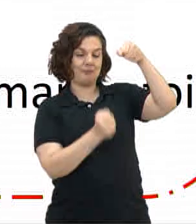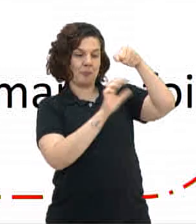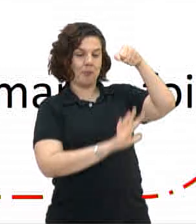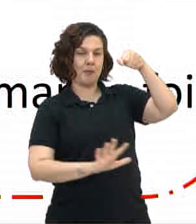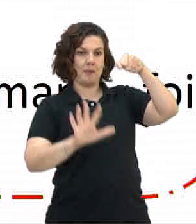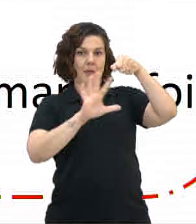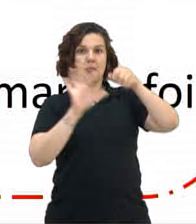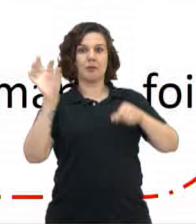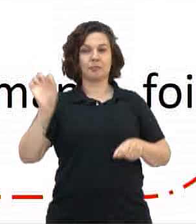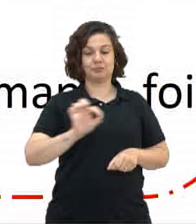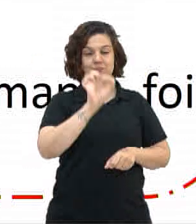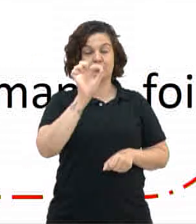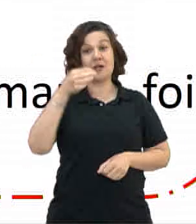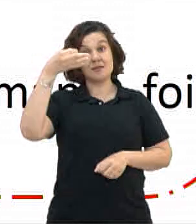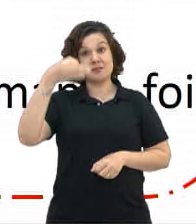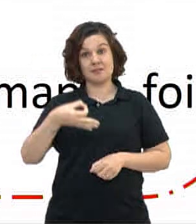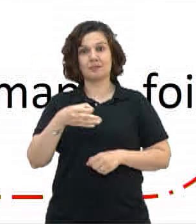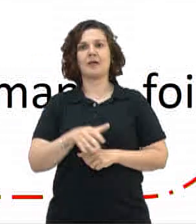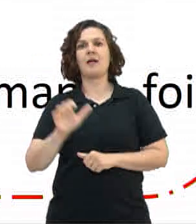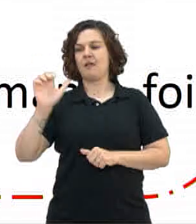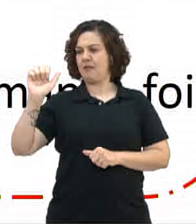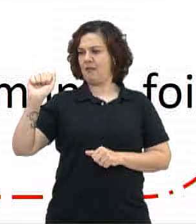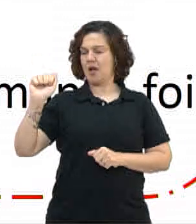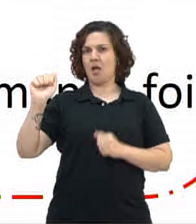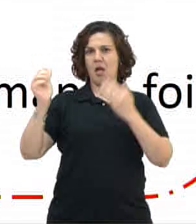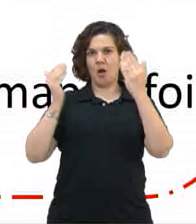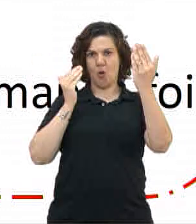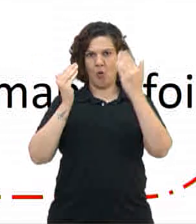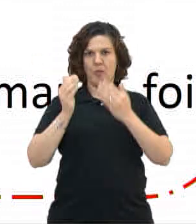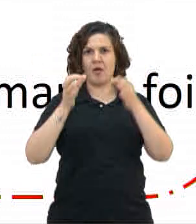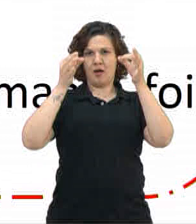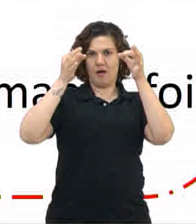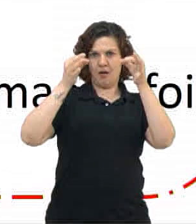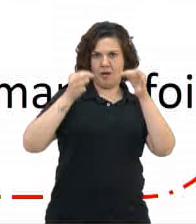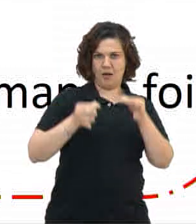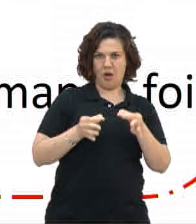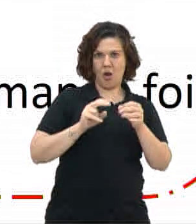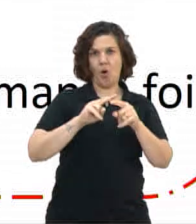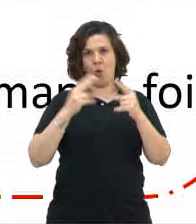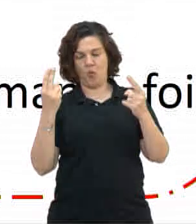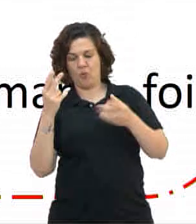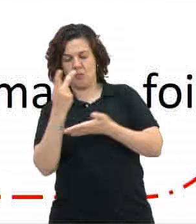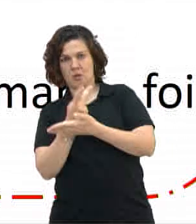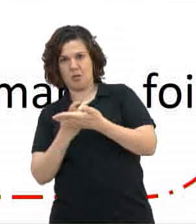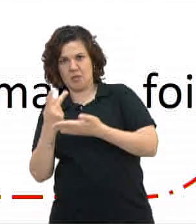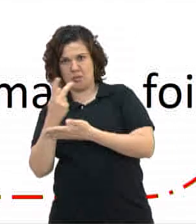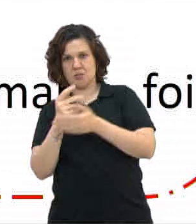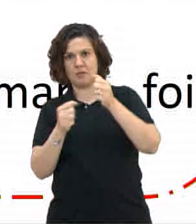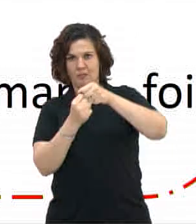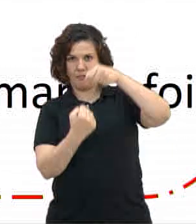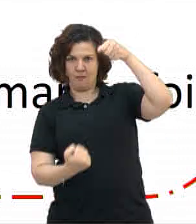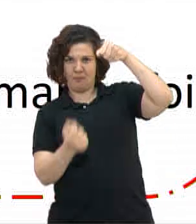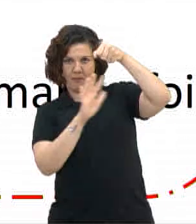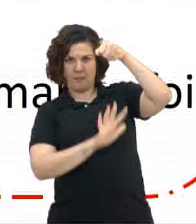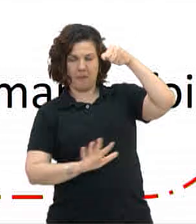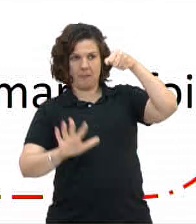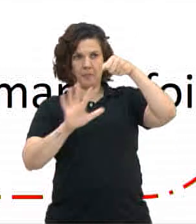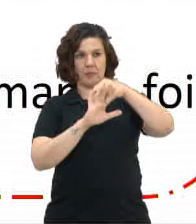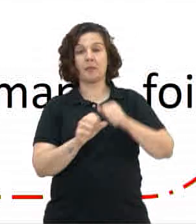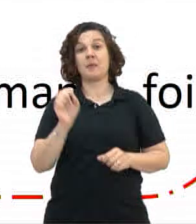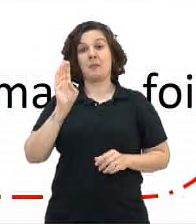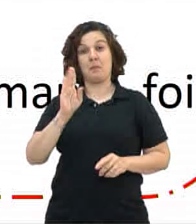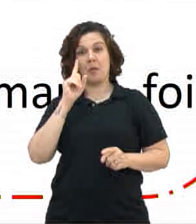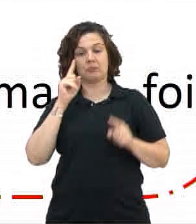correta. A. Relacionar a distância real com a distância apresentada no mapa. B. Indicar a orientação do